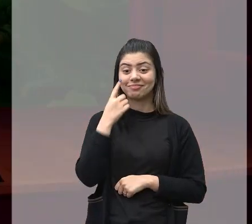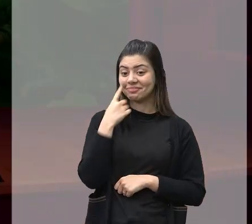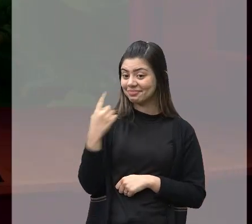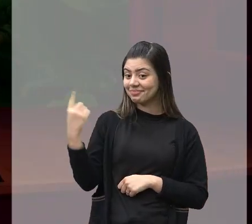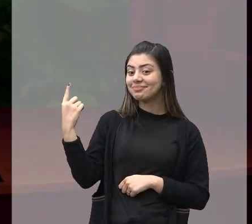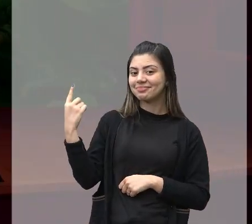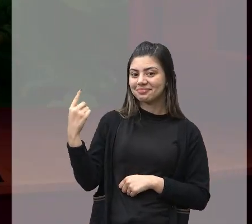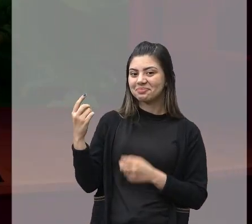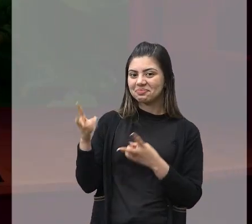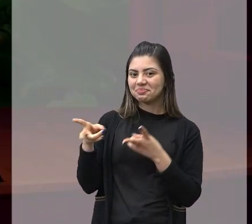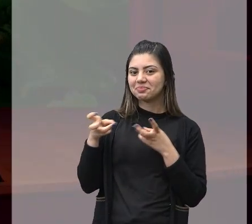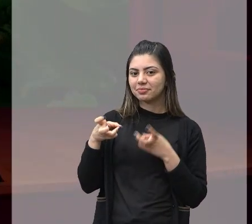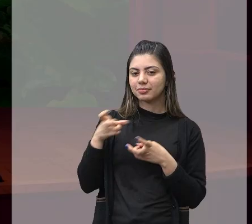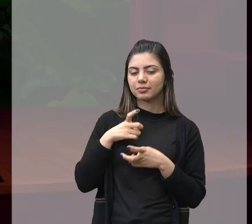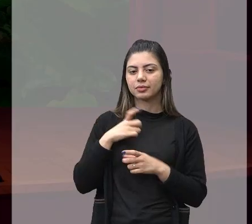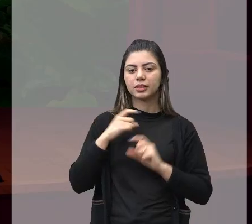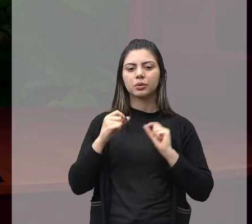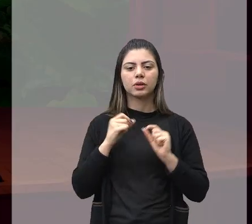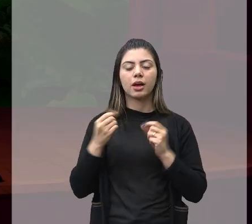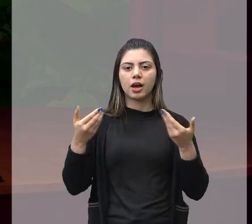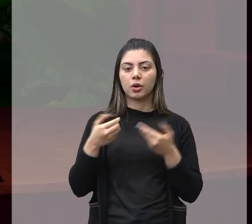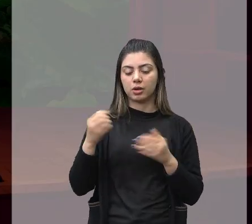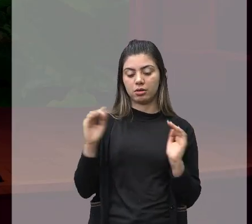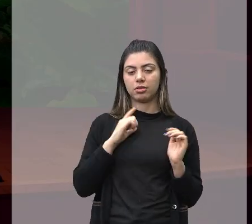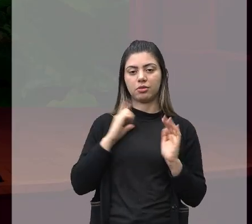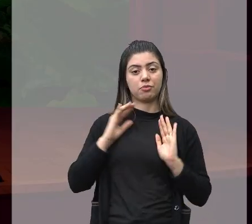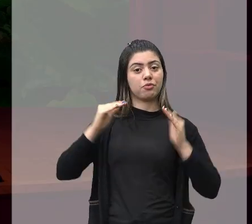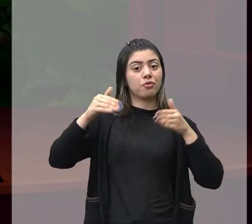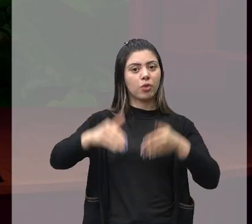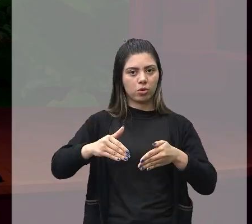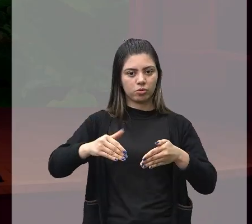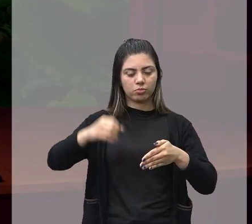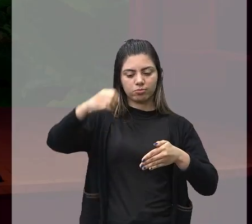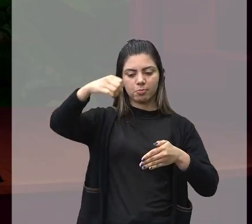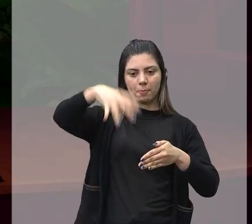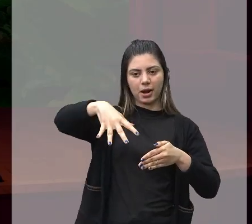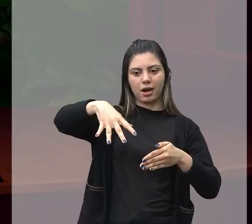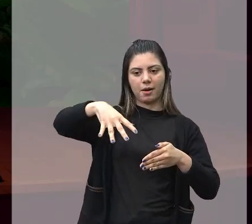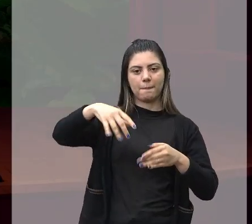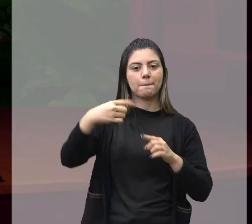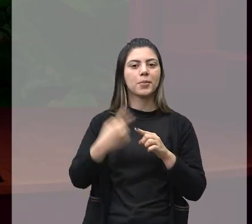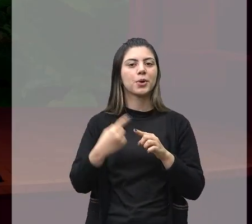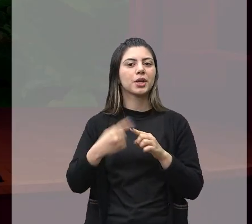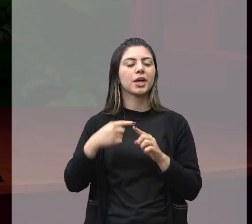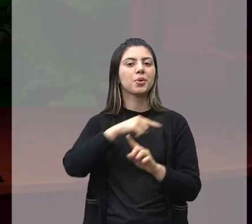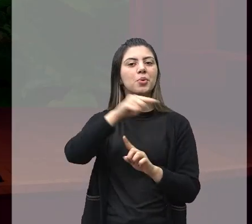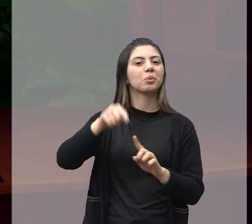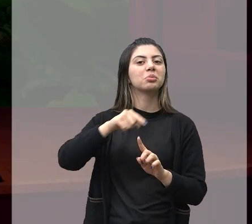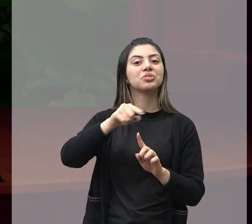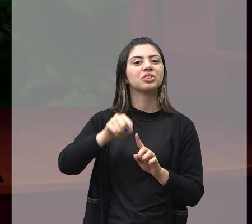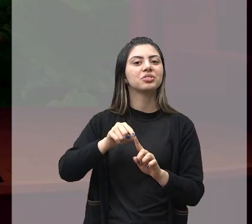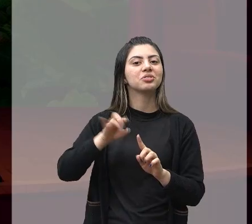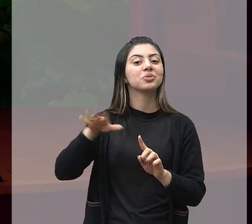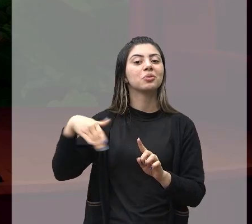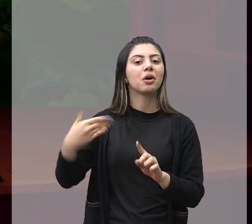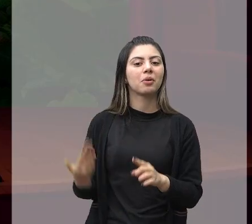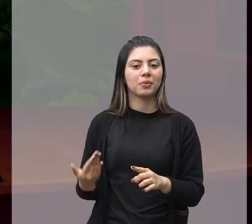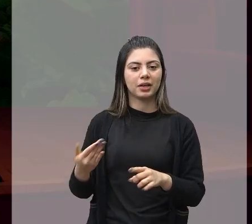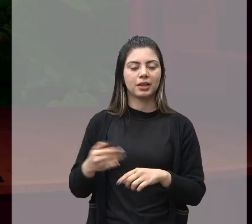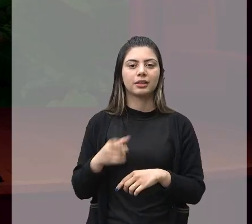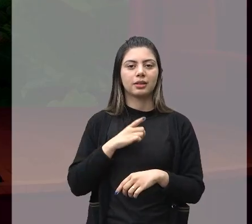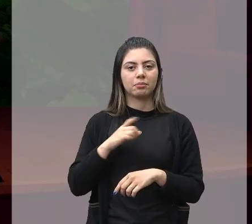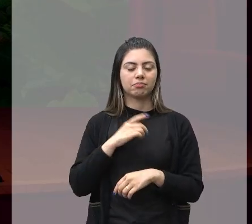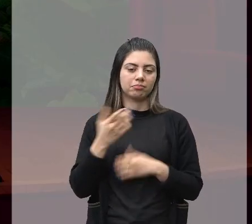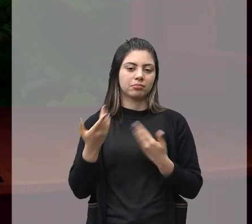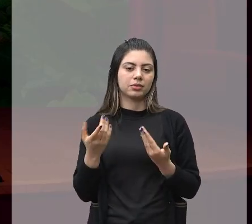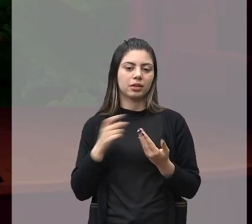Olha só, estou num foco de luz, porque a intenção, digamos assim, do